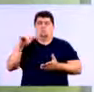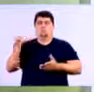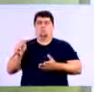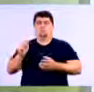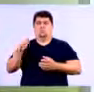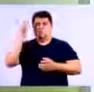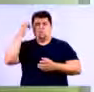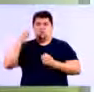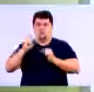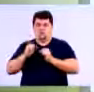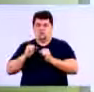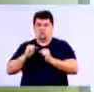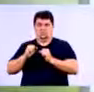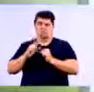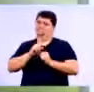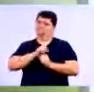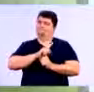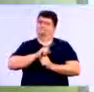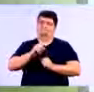resgatar amanhã?